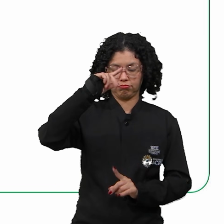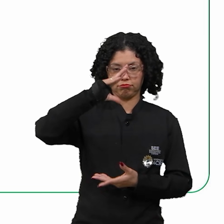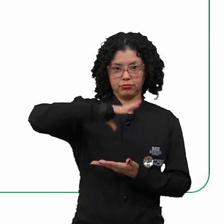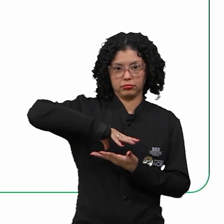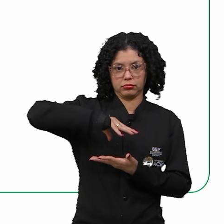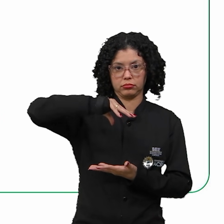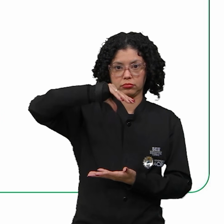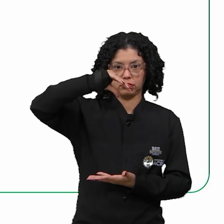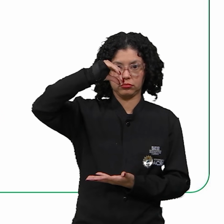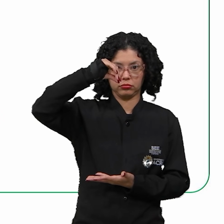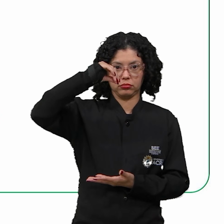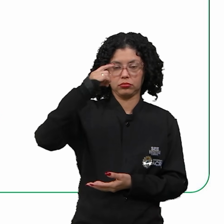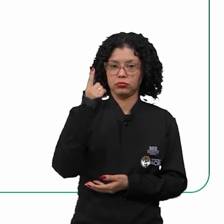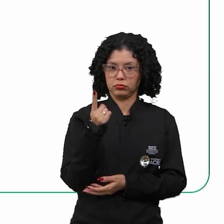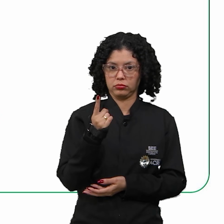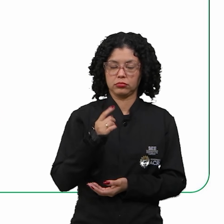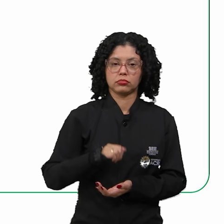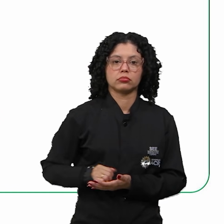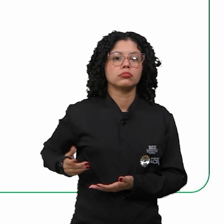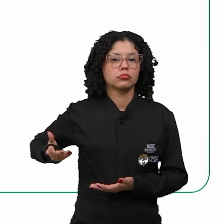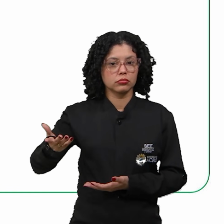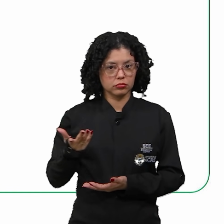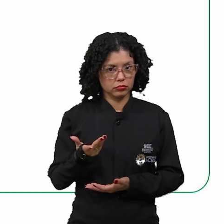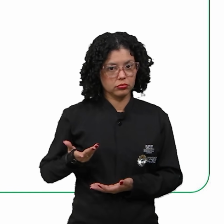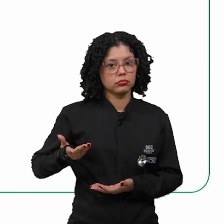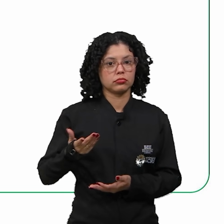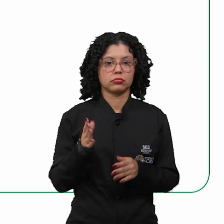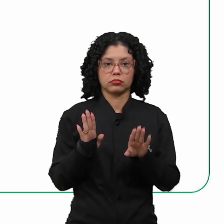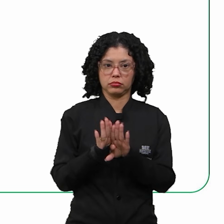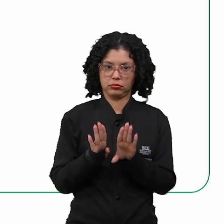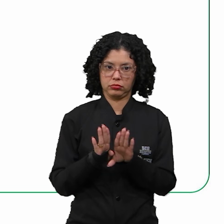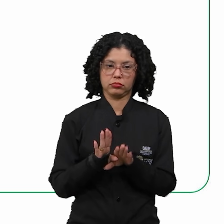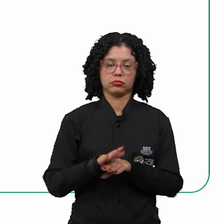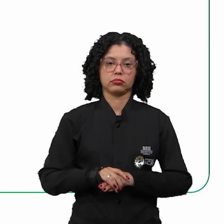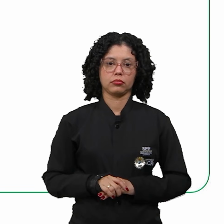cone e ele possui somente uma base também